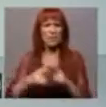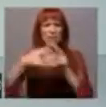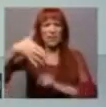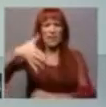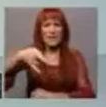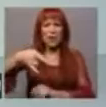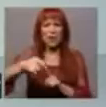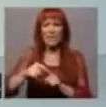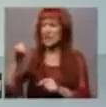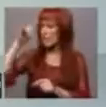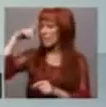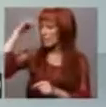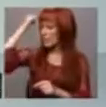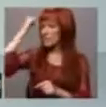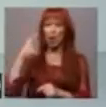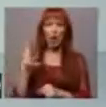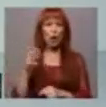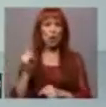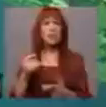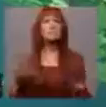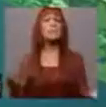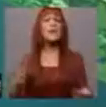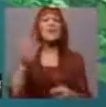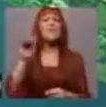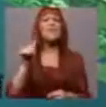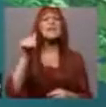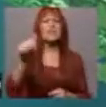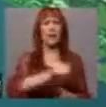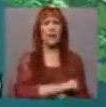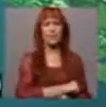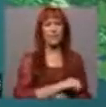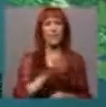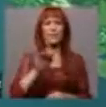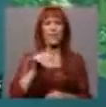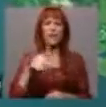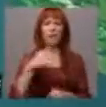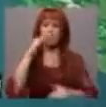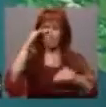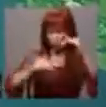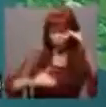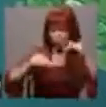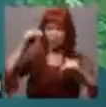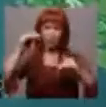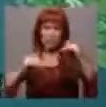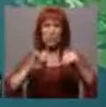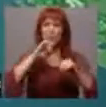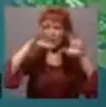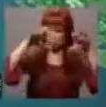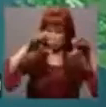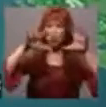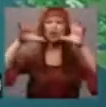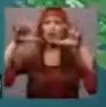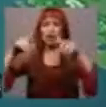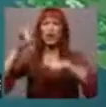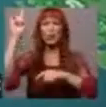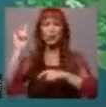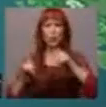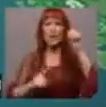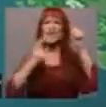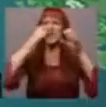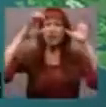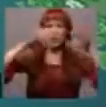graus, em Berlim com 12 graus. Paula, fim de semana. Fim de semana muito instável, condições para aguaceiros, trovoada,